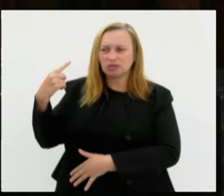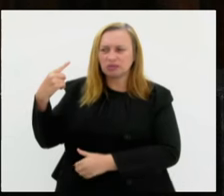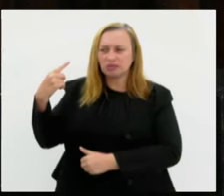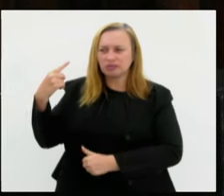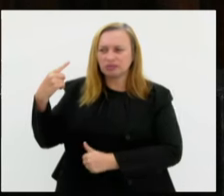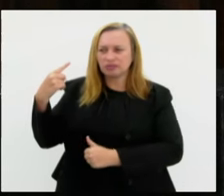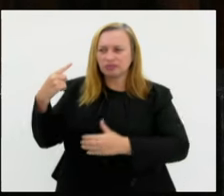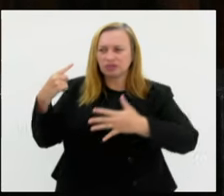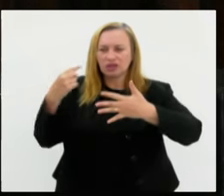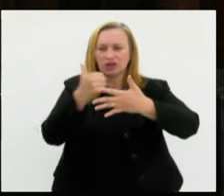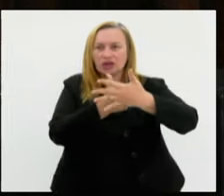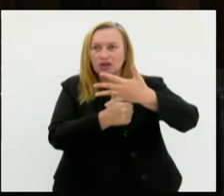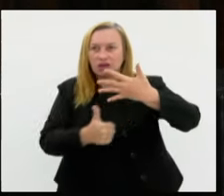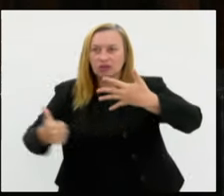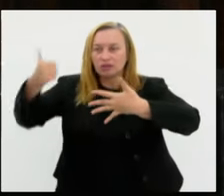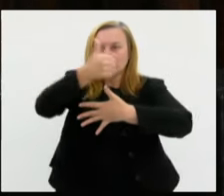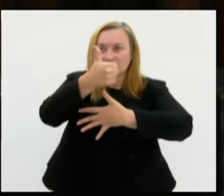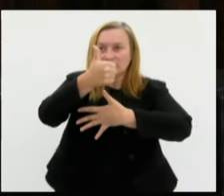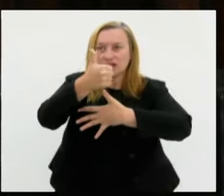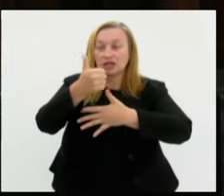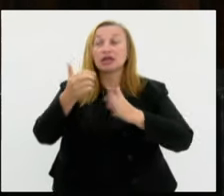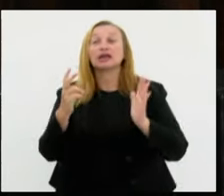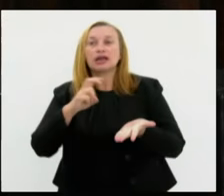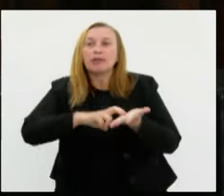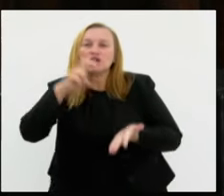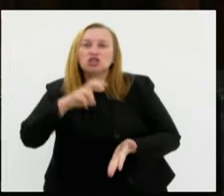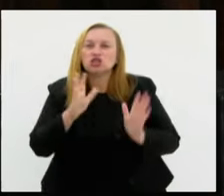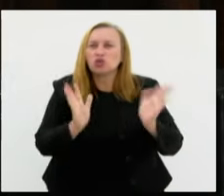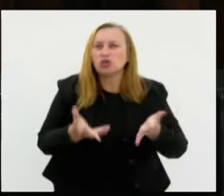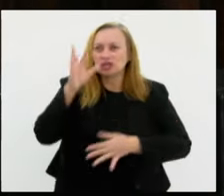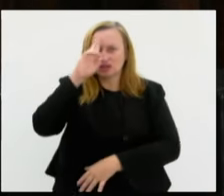mandatos. Na manhã de hoje, presidente,